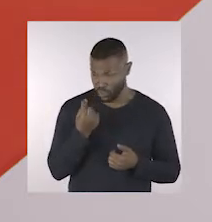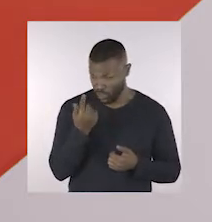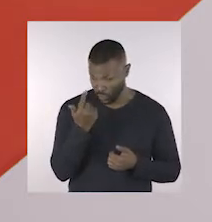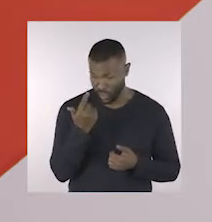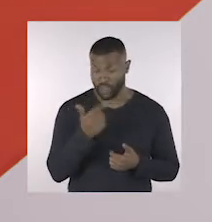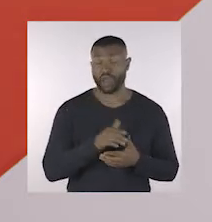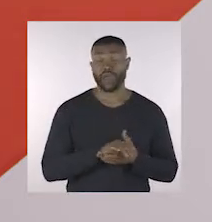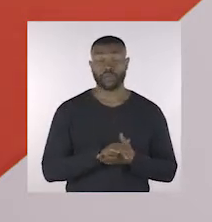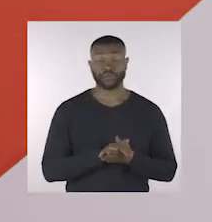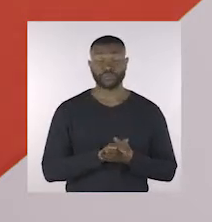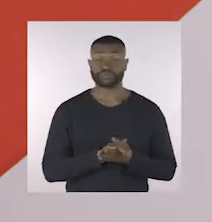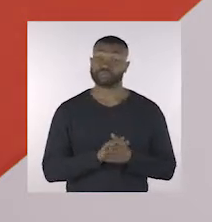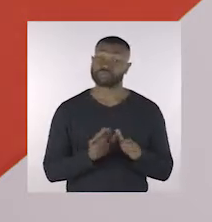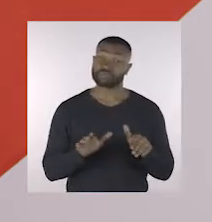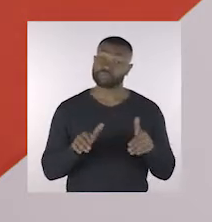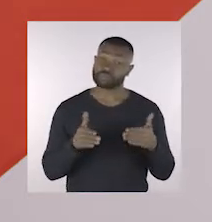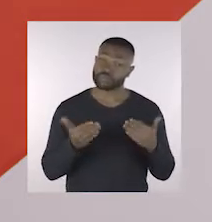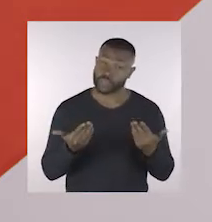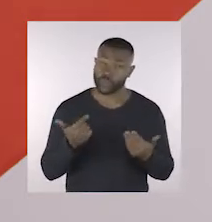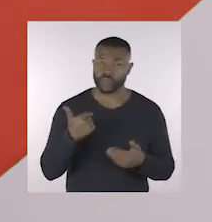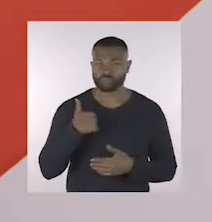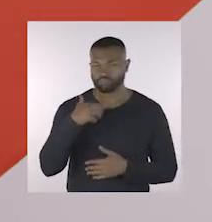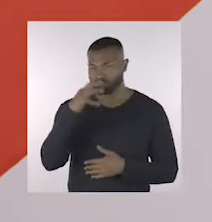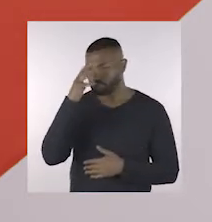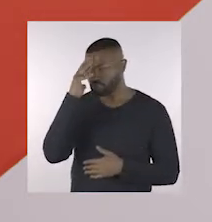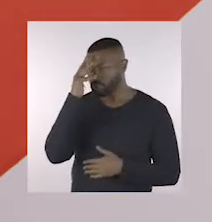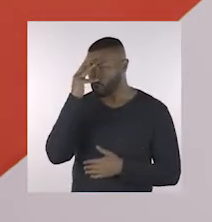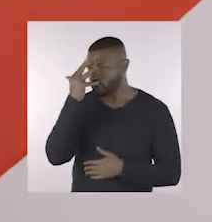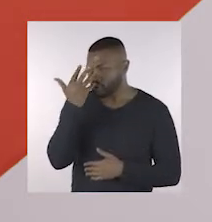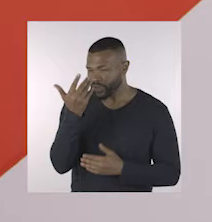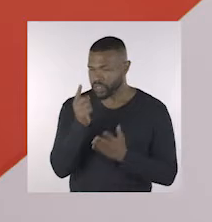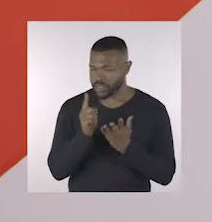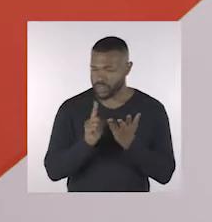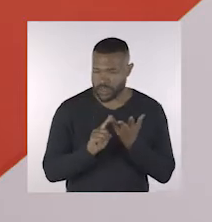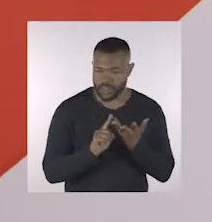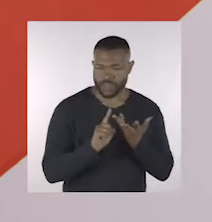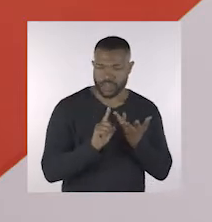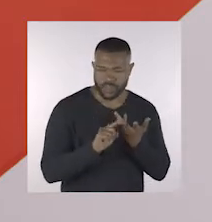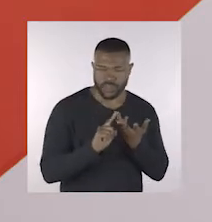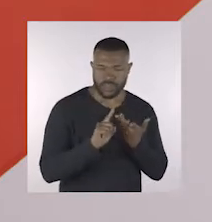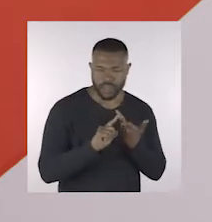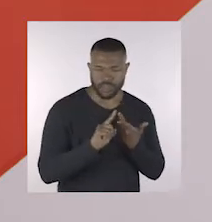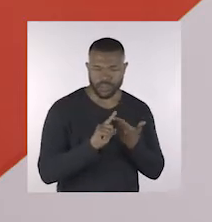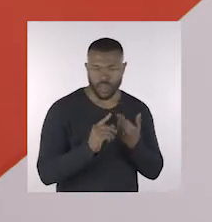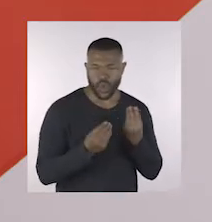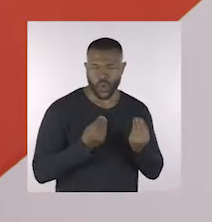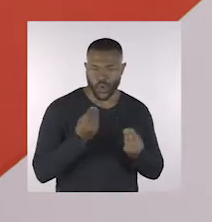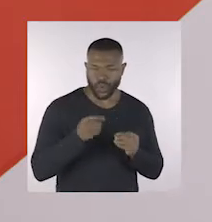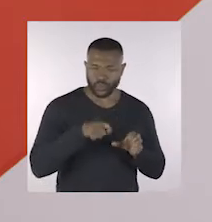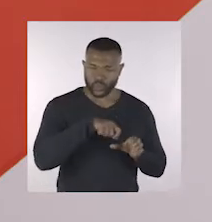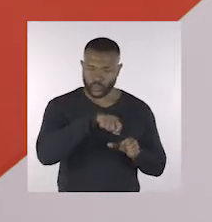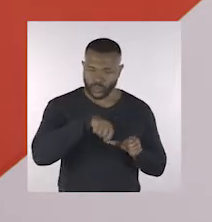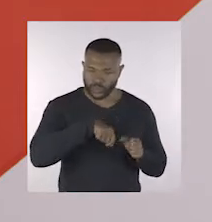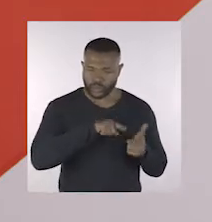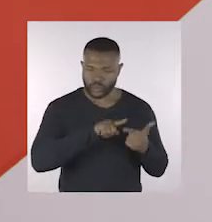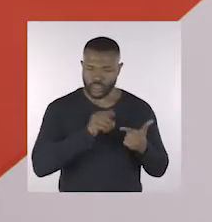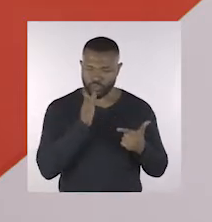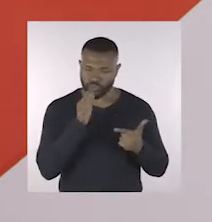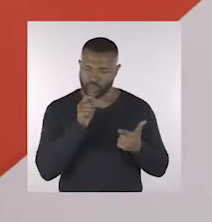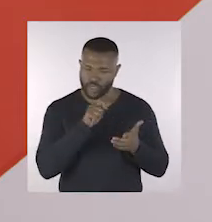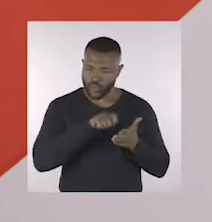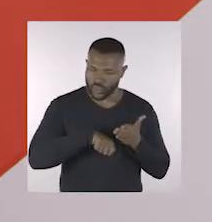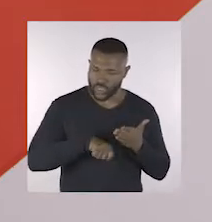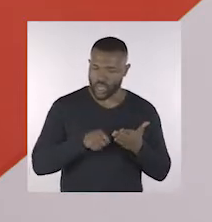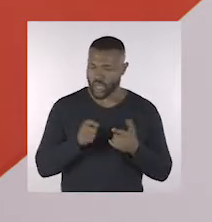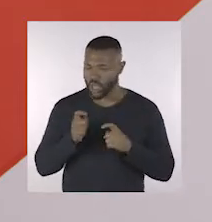o dinheiro então eu tive que resolver cada passinho resolver Como que como que se resolve a questão da cozinha da